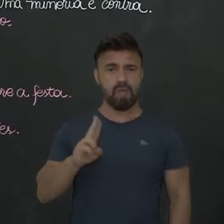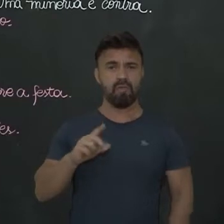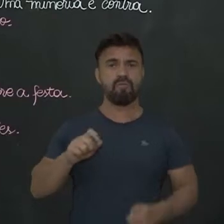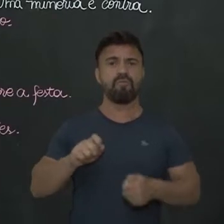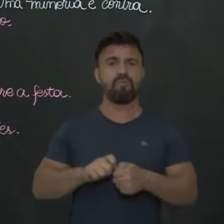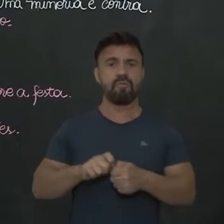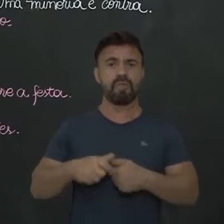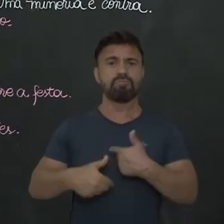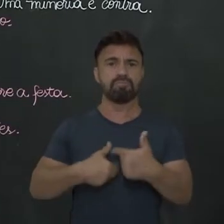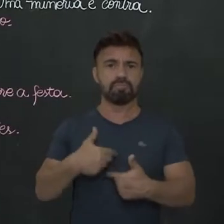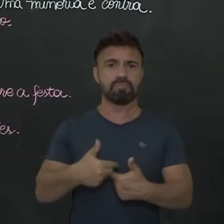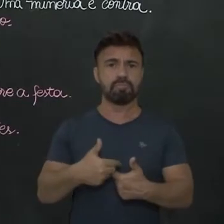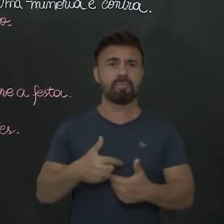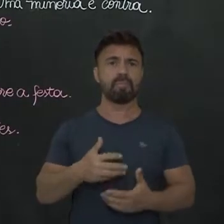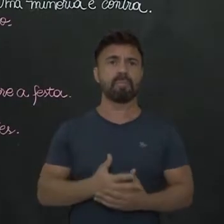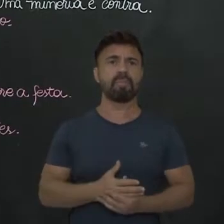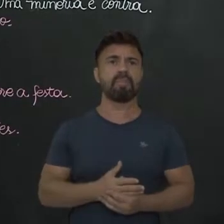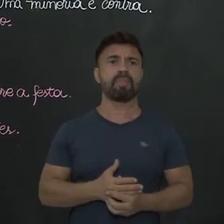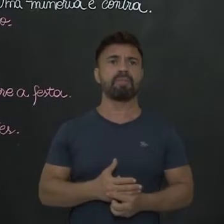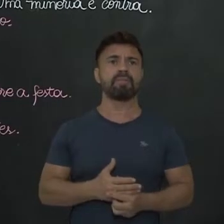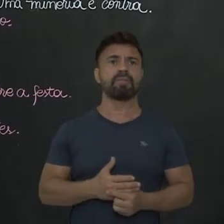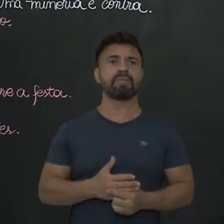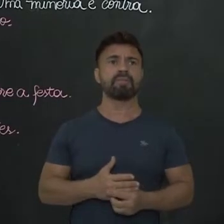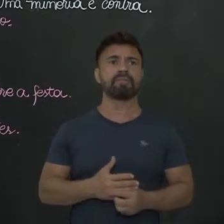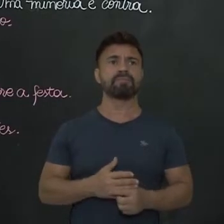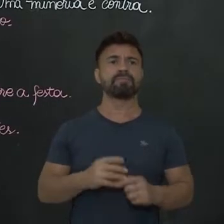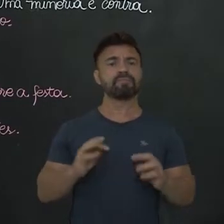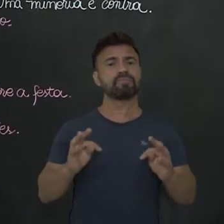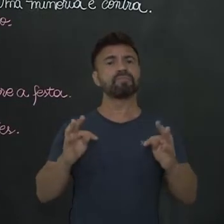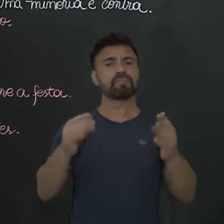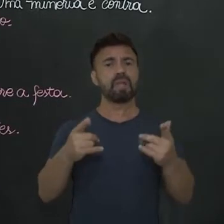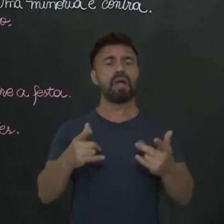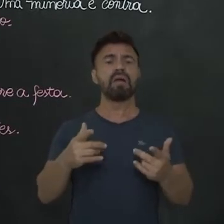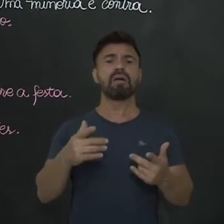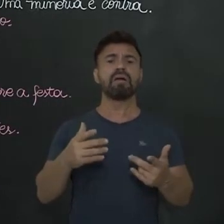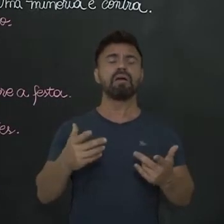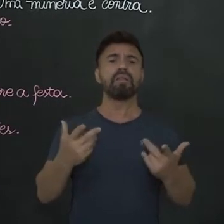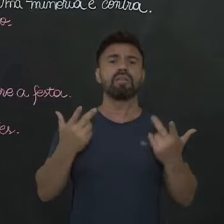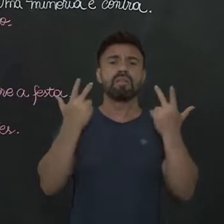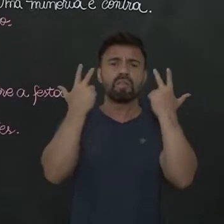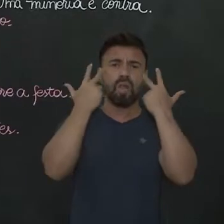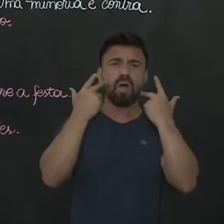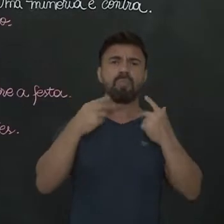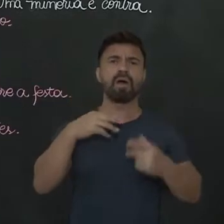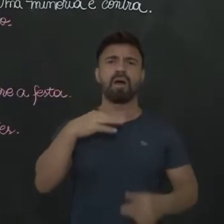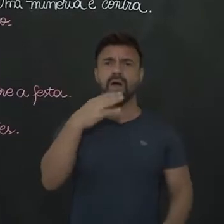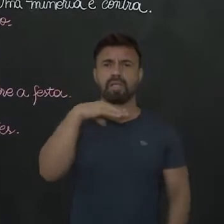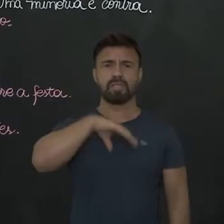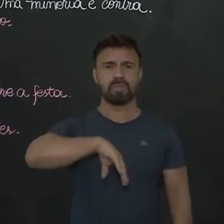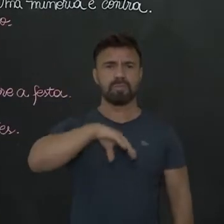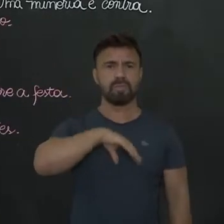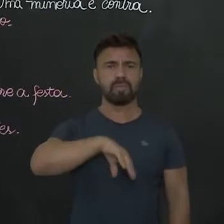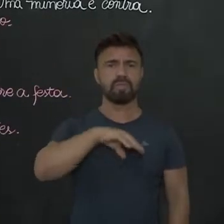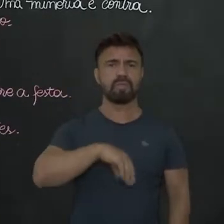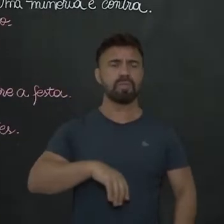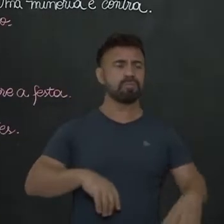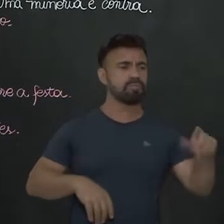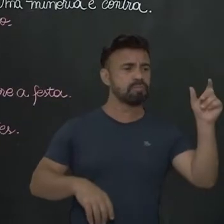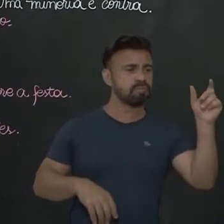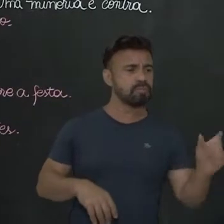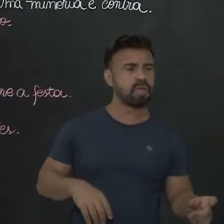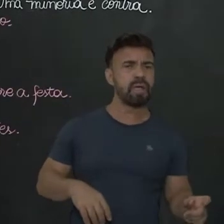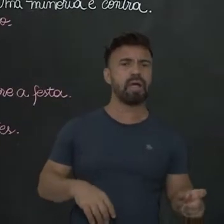Eu realizei. Bom, esses são casos gerais, são casos comuns da língua portuguesa. A relação do verbo com o